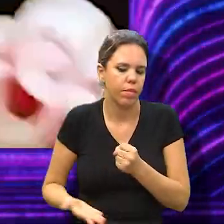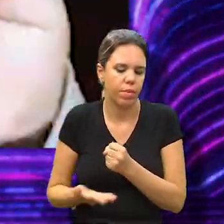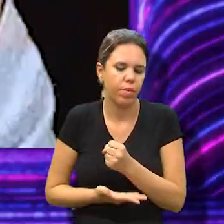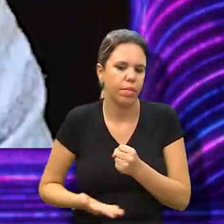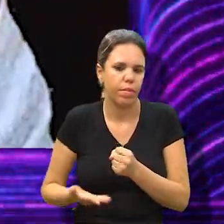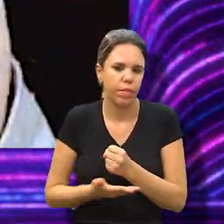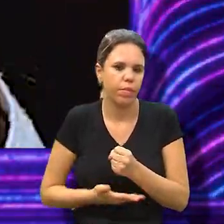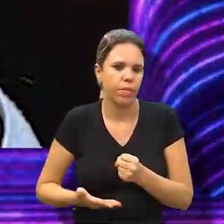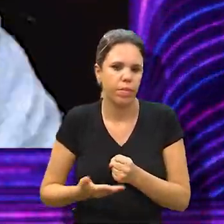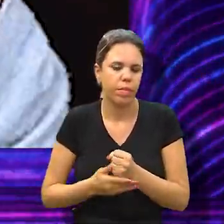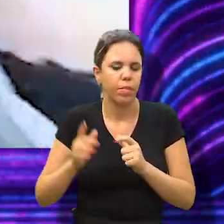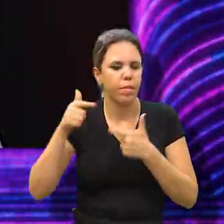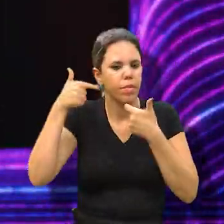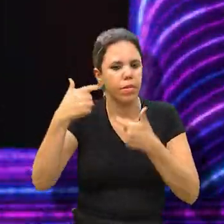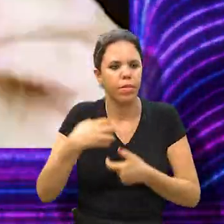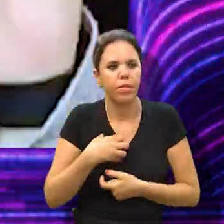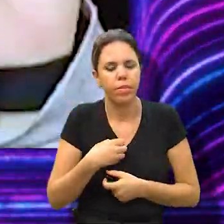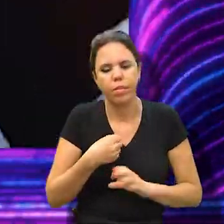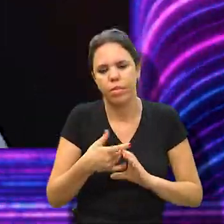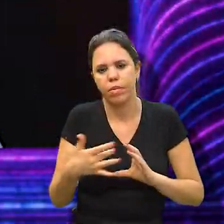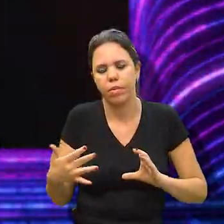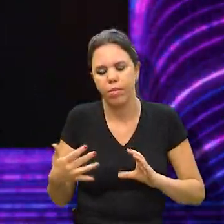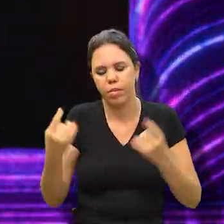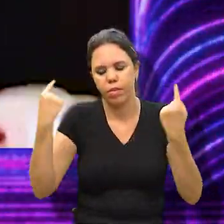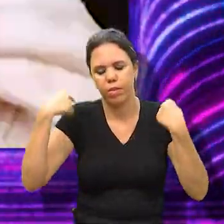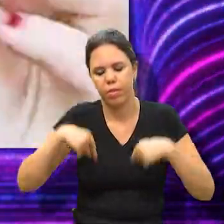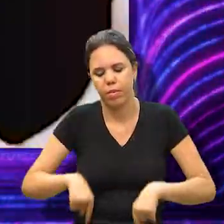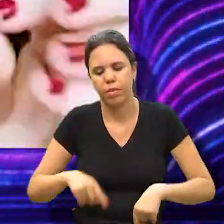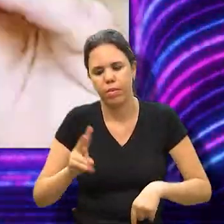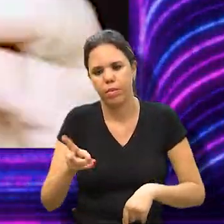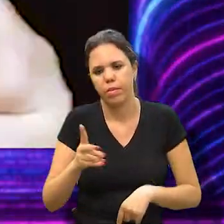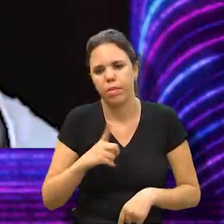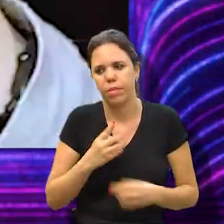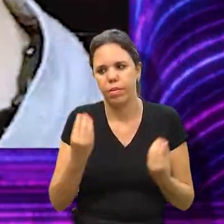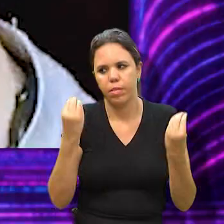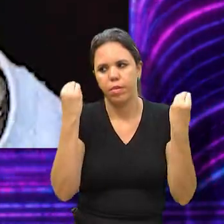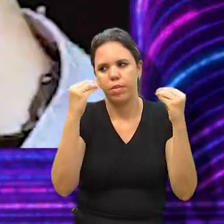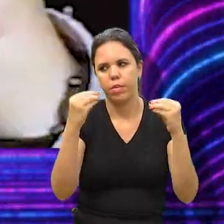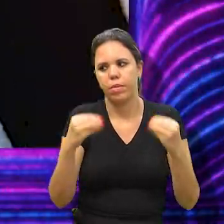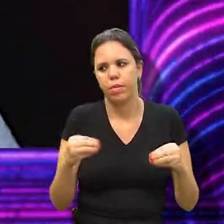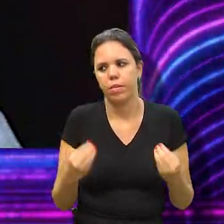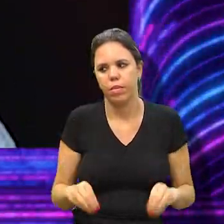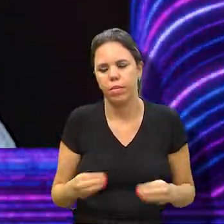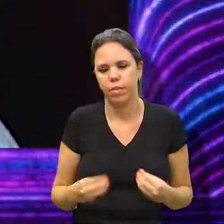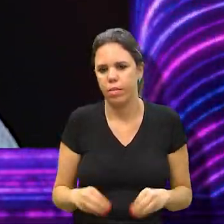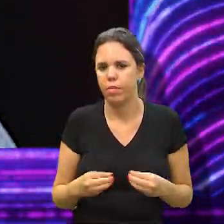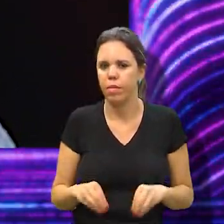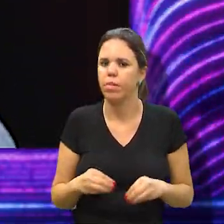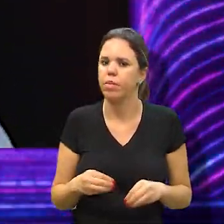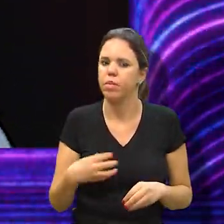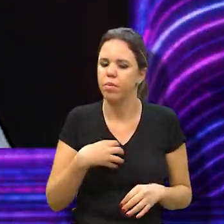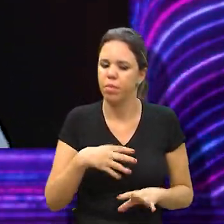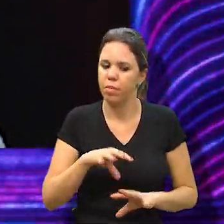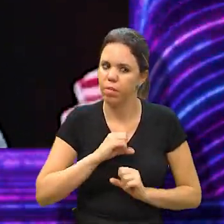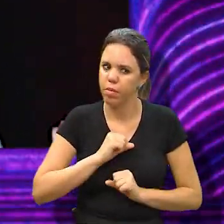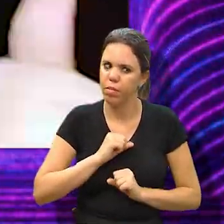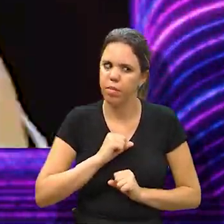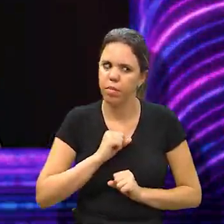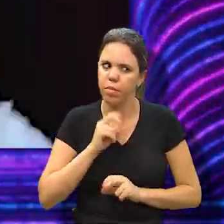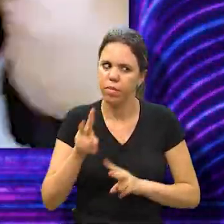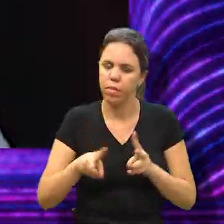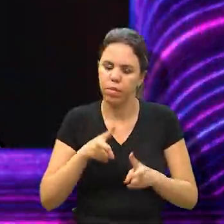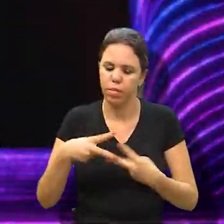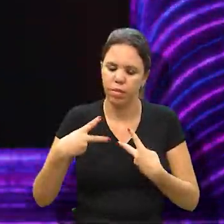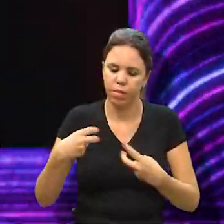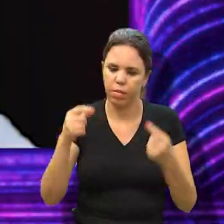pouca ali, uma personalidade, uma característica física, eu sempre tento colocar o máximo de mim nos meus personagens, porque eu quero que as